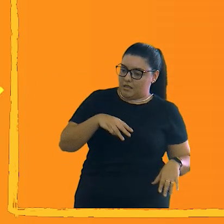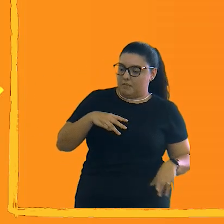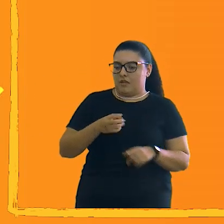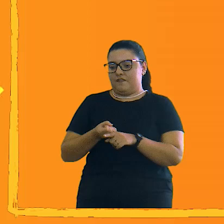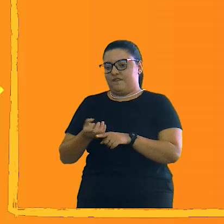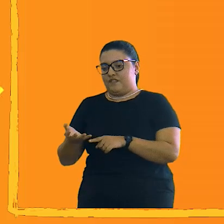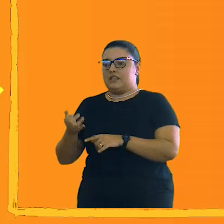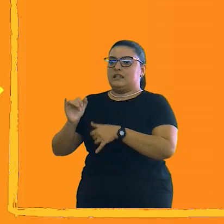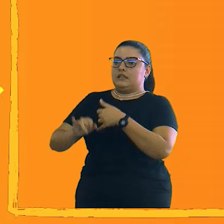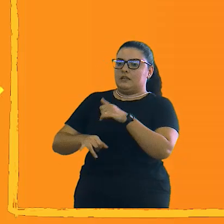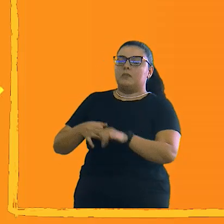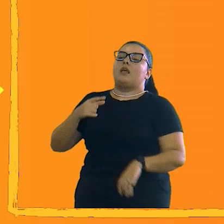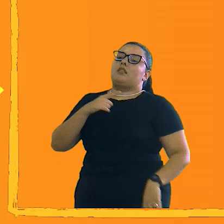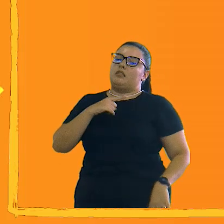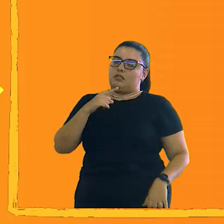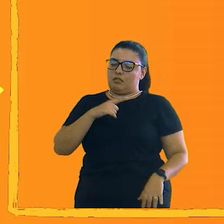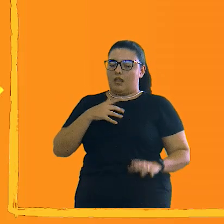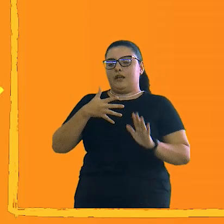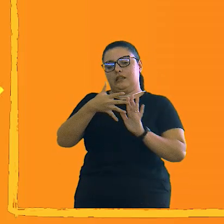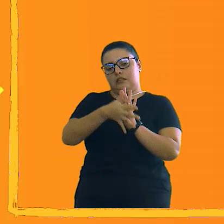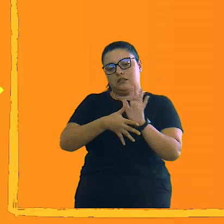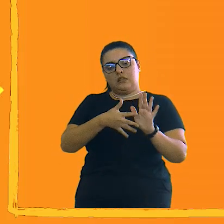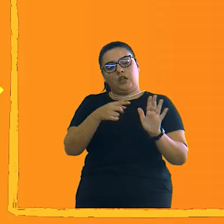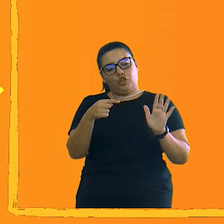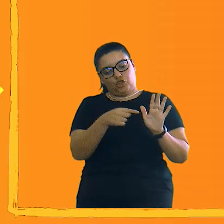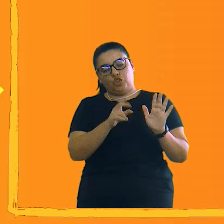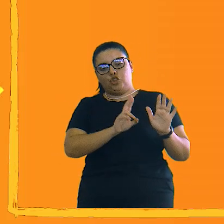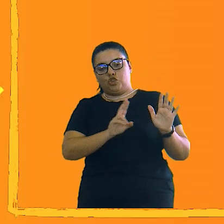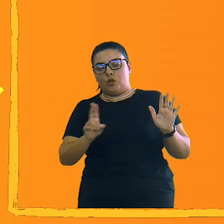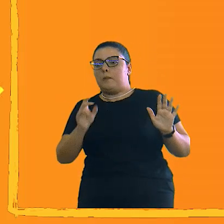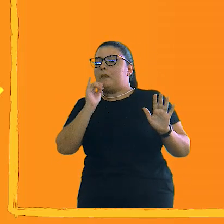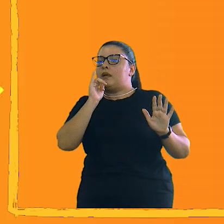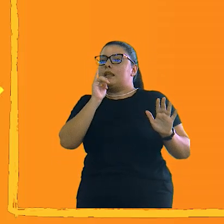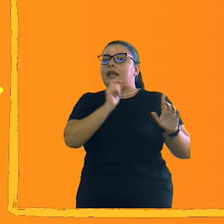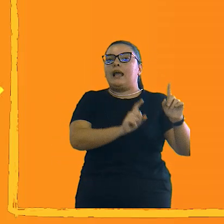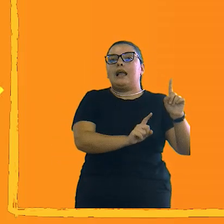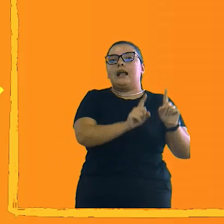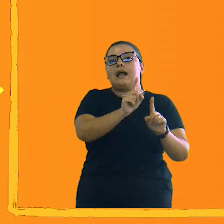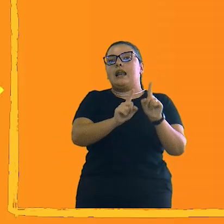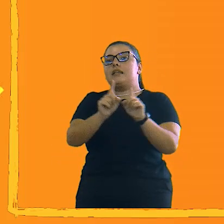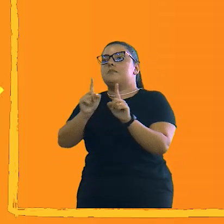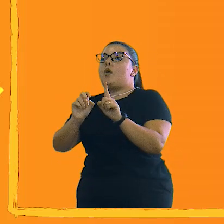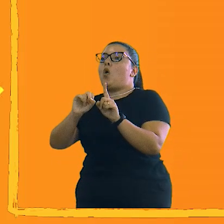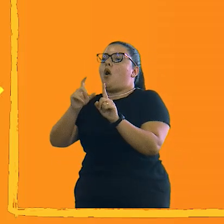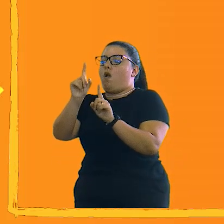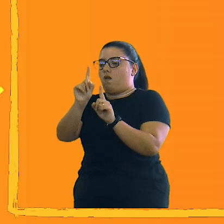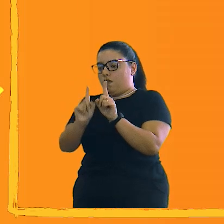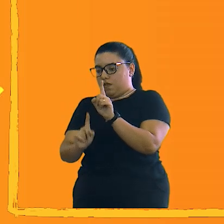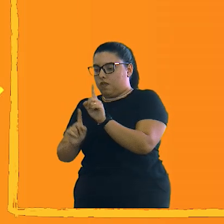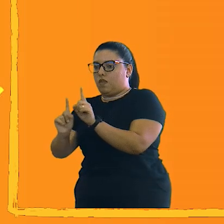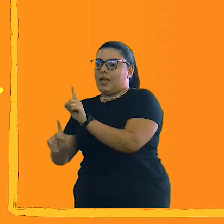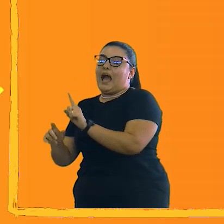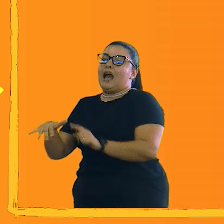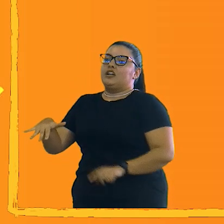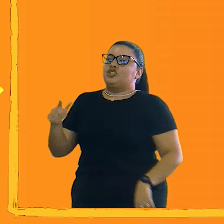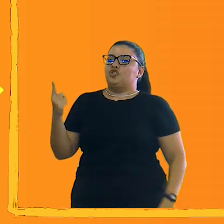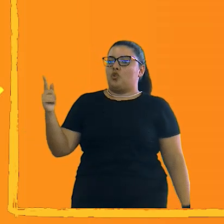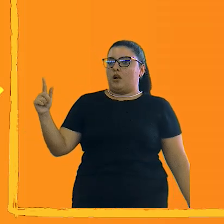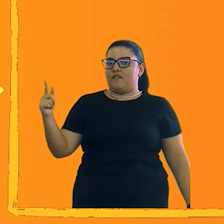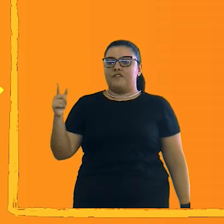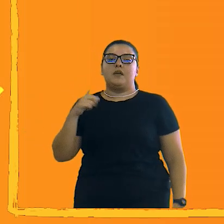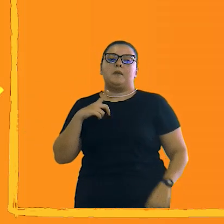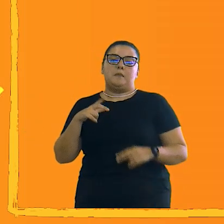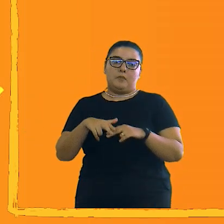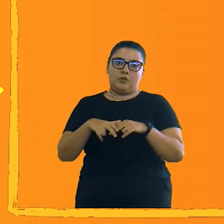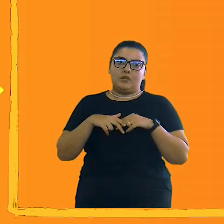Física na Química para você vê um índice de crescimento de decrescimento de um gráfico na geografia então